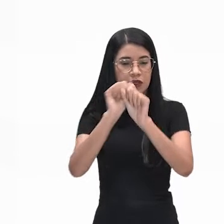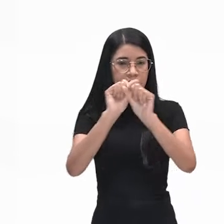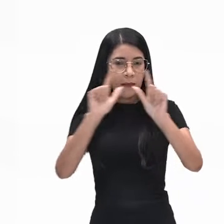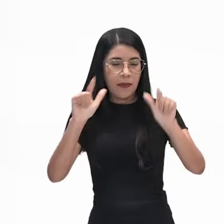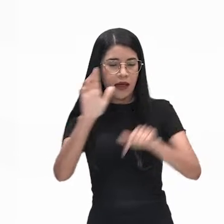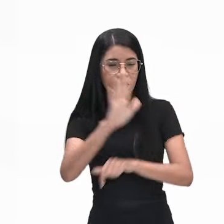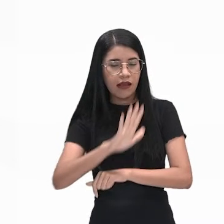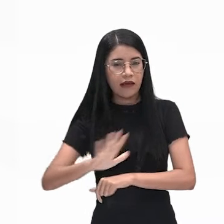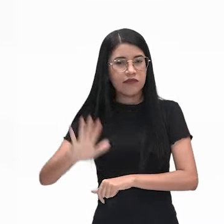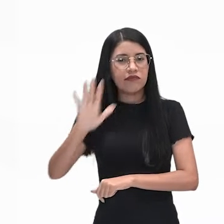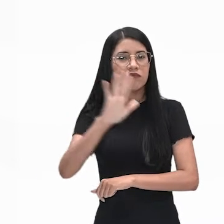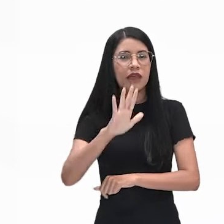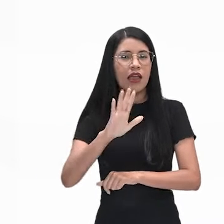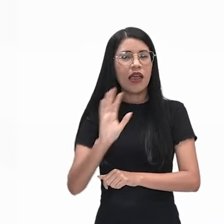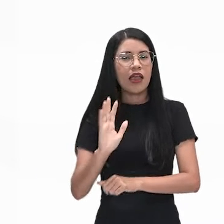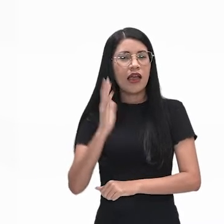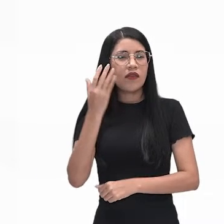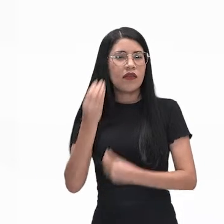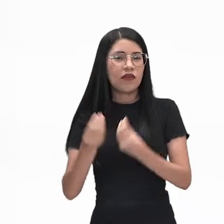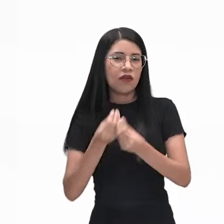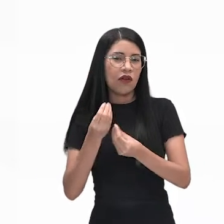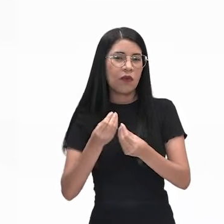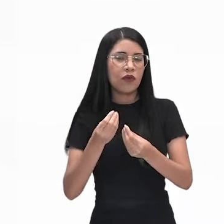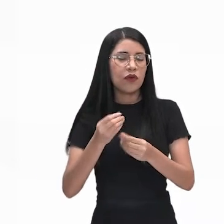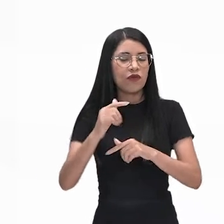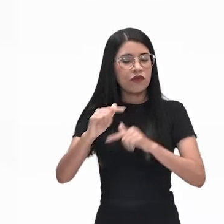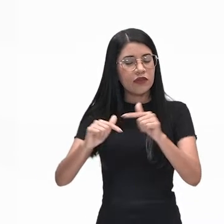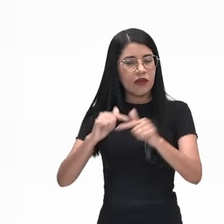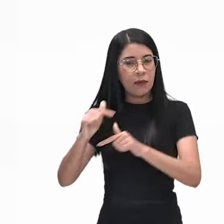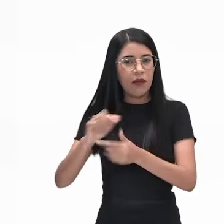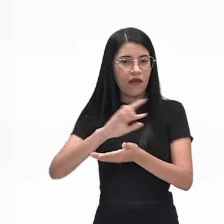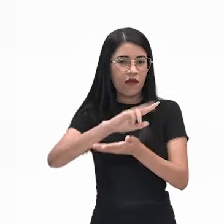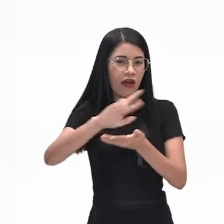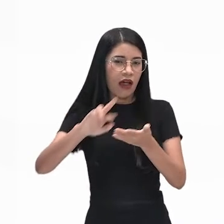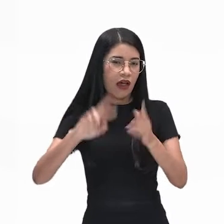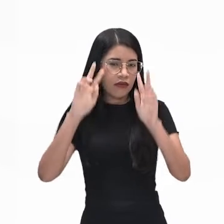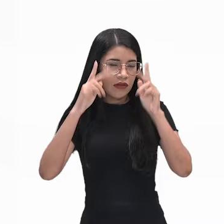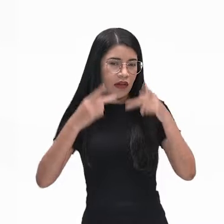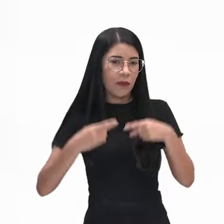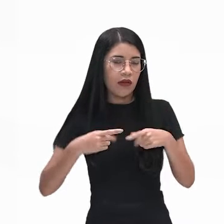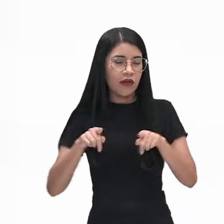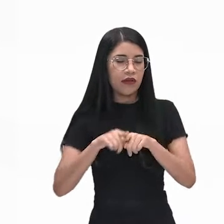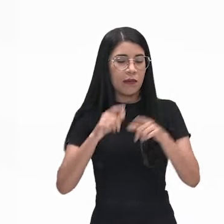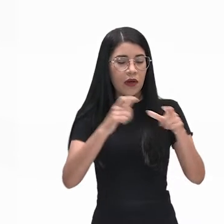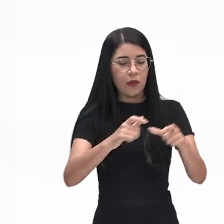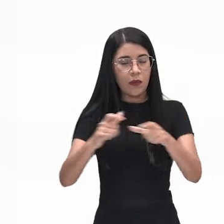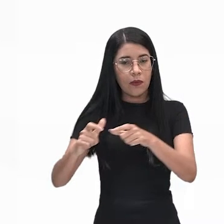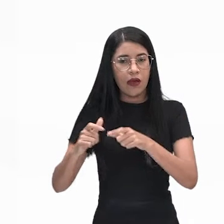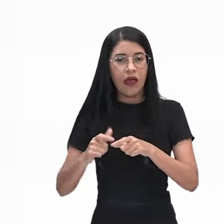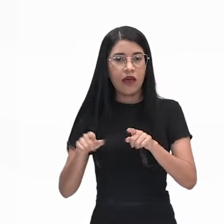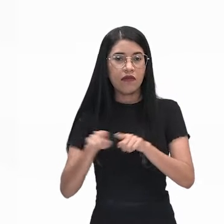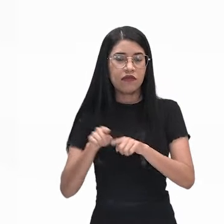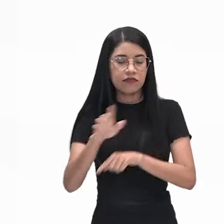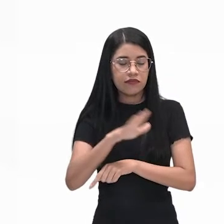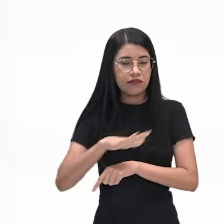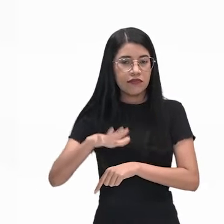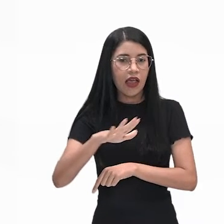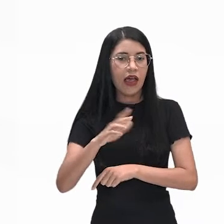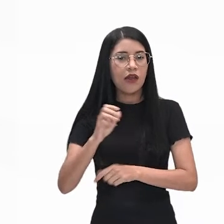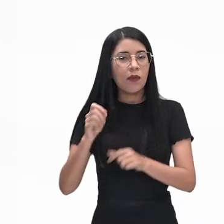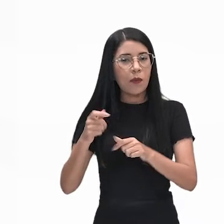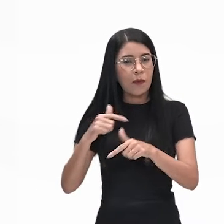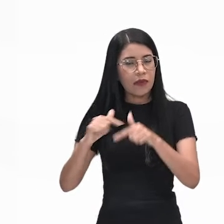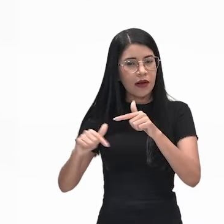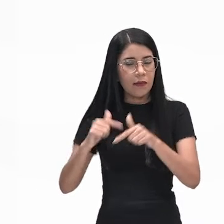paisagem ocasionadas pelas diferentes formas de trabalho humano, o espaço geográfico como produto do trabalho humano